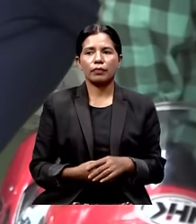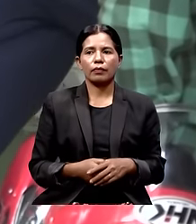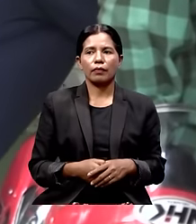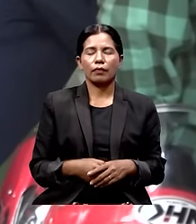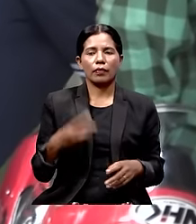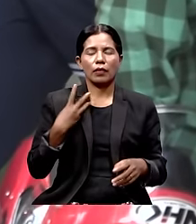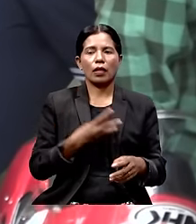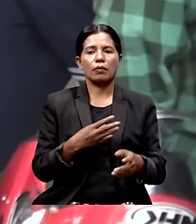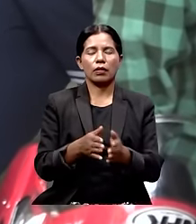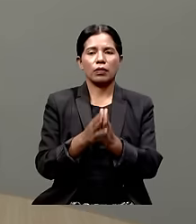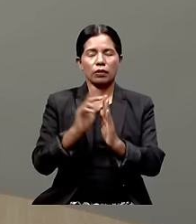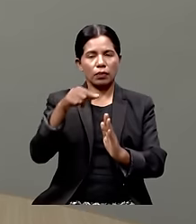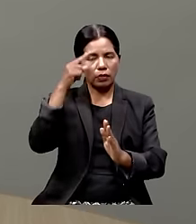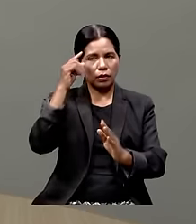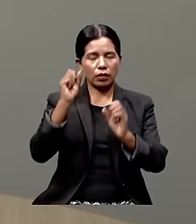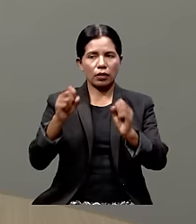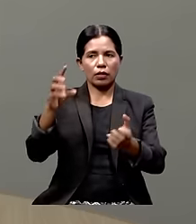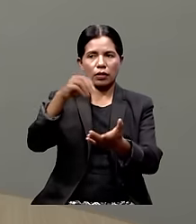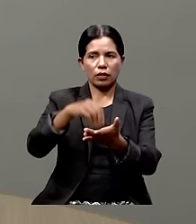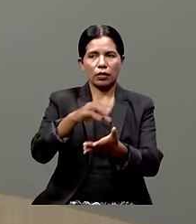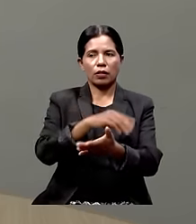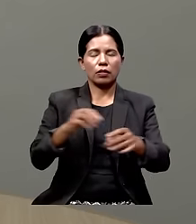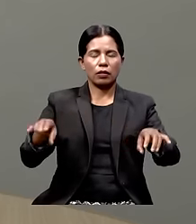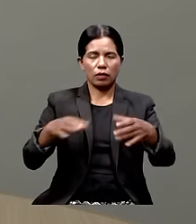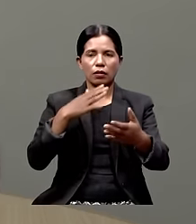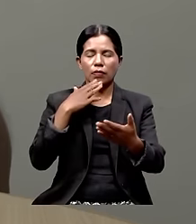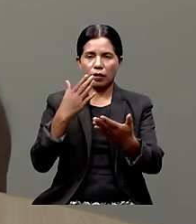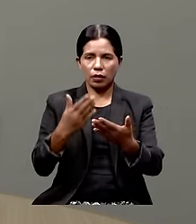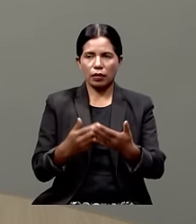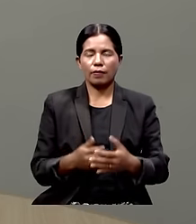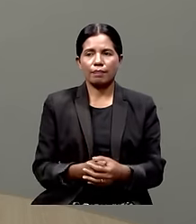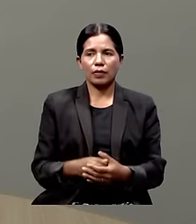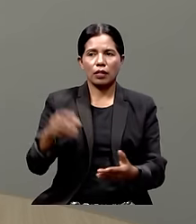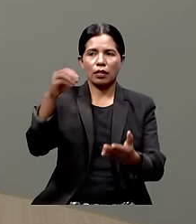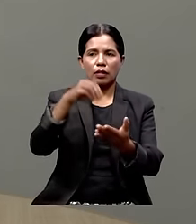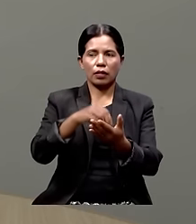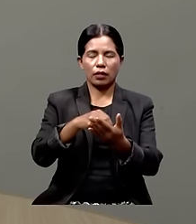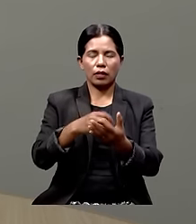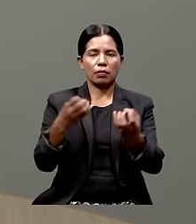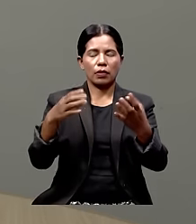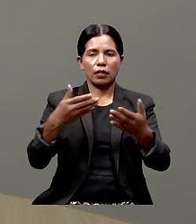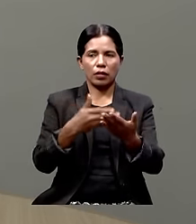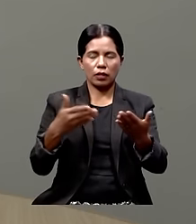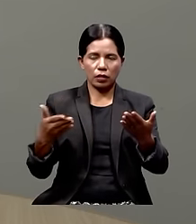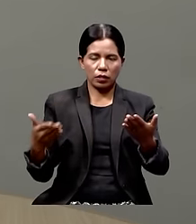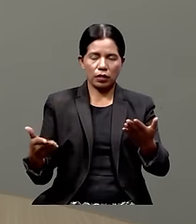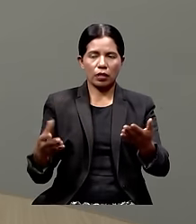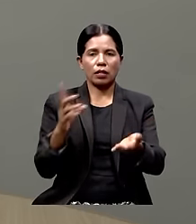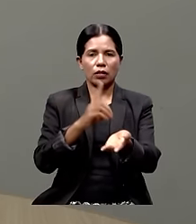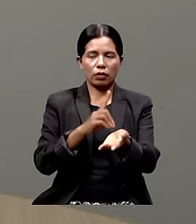amigo suba governo atu investe tan recursos humanos e atu investe tan iha bara ki equipamentos